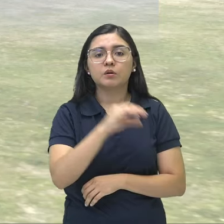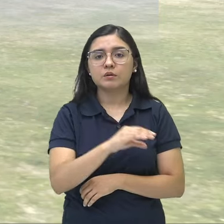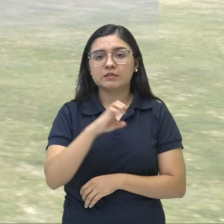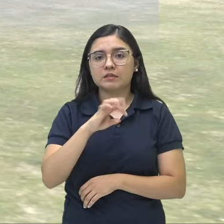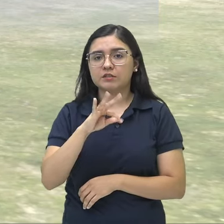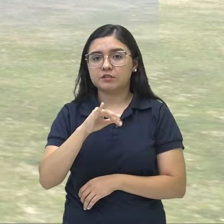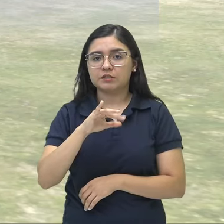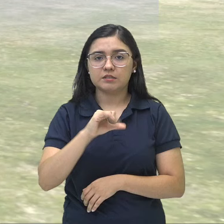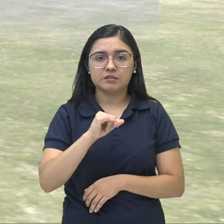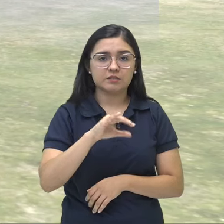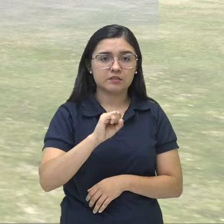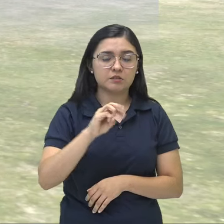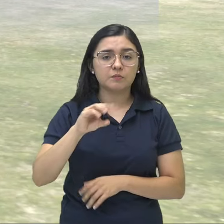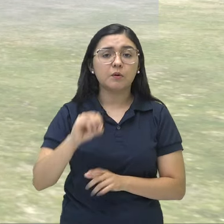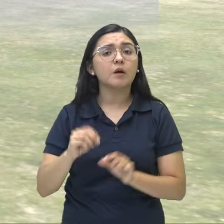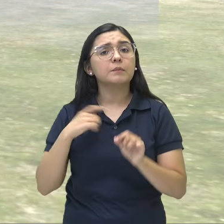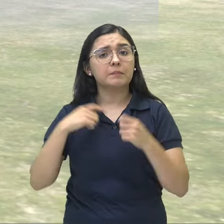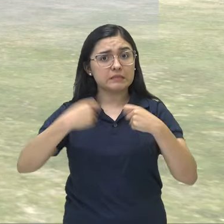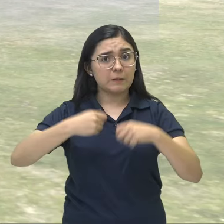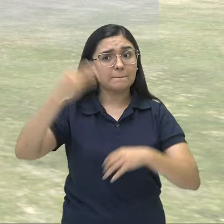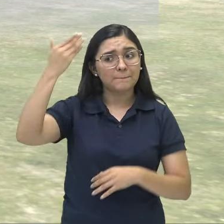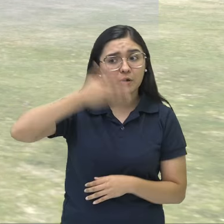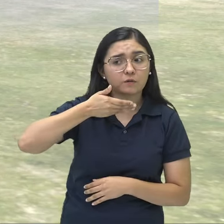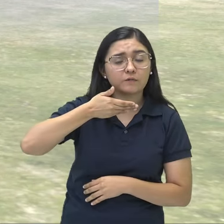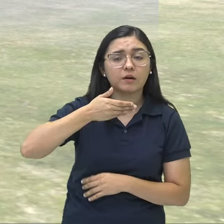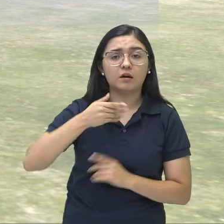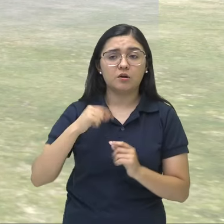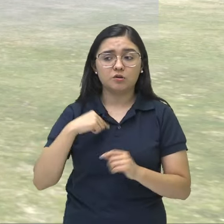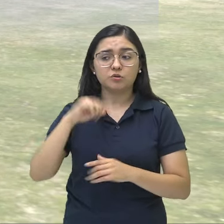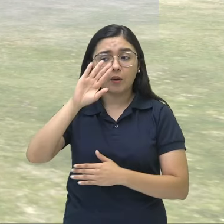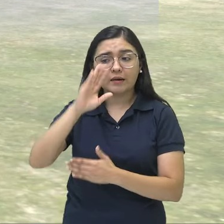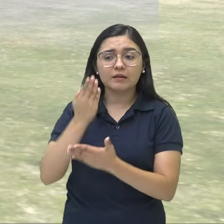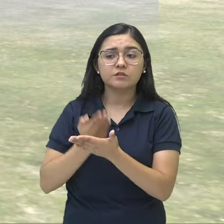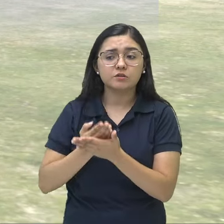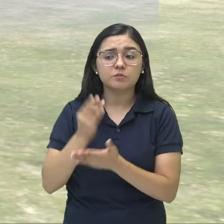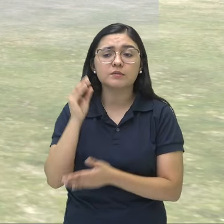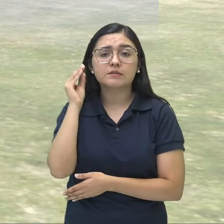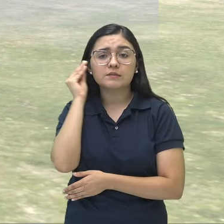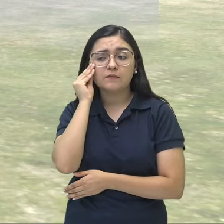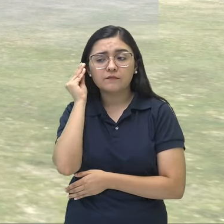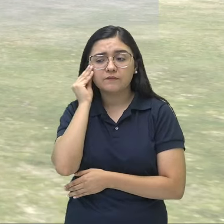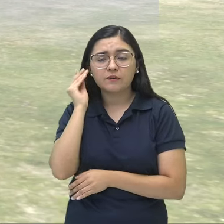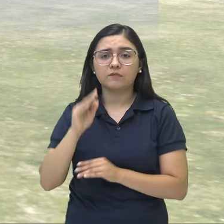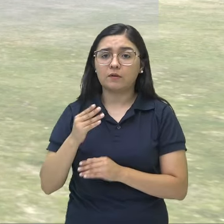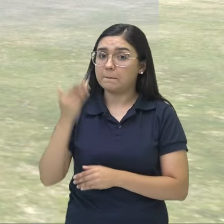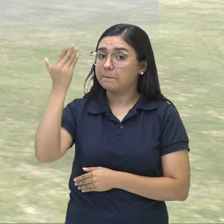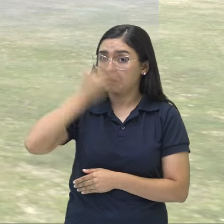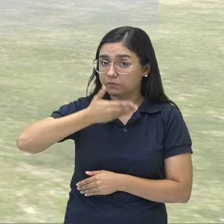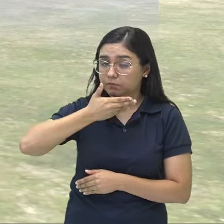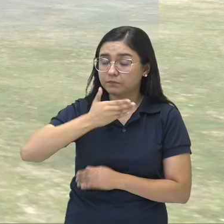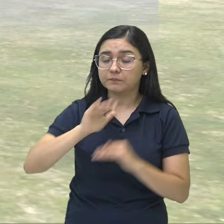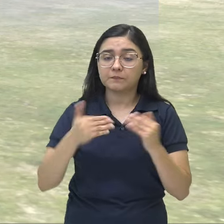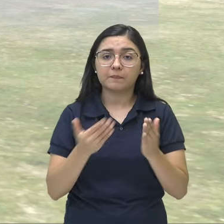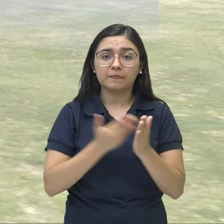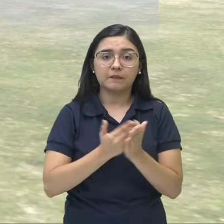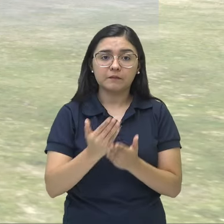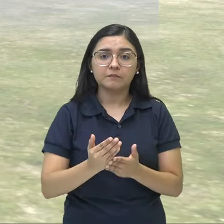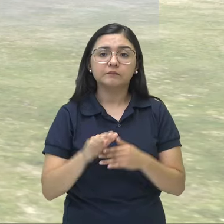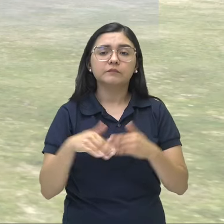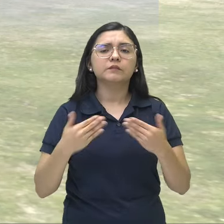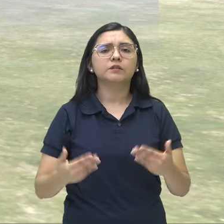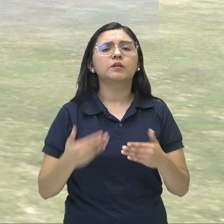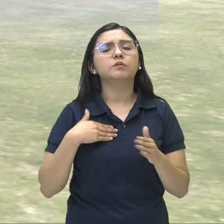ceticismo? Seria ter que comprovar. Não, eu só acredito vendo, vamos comprovar. Será que é isso mesmo? Surgiu a partir daí. E,